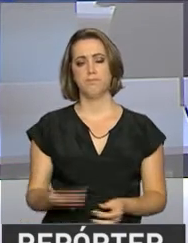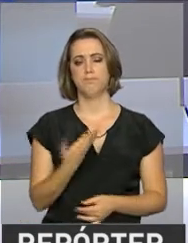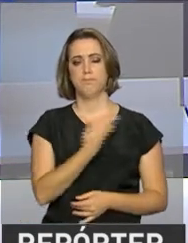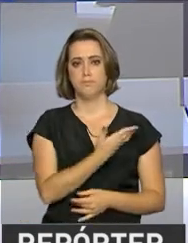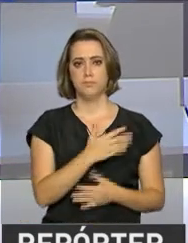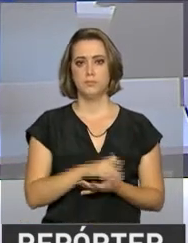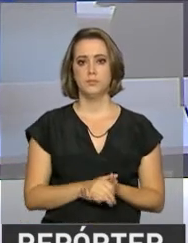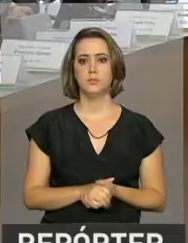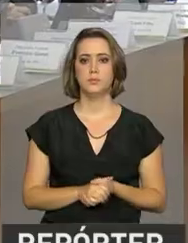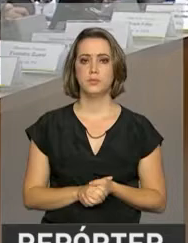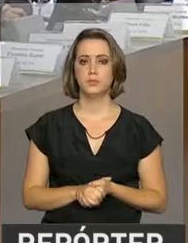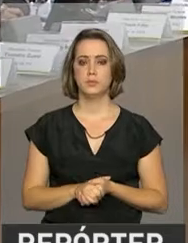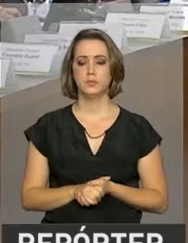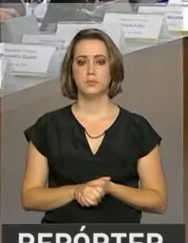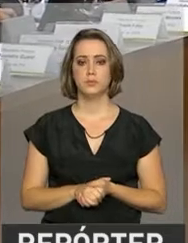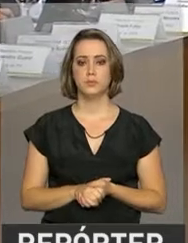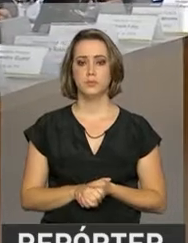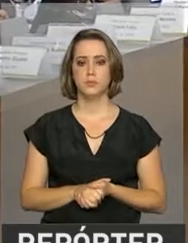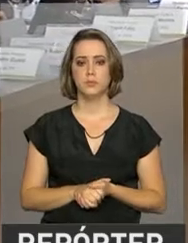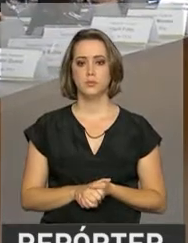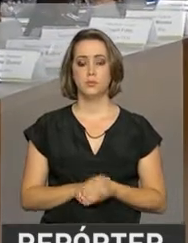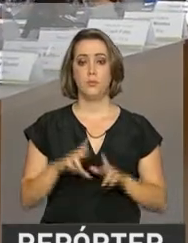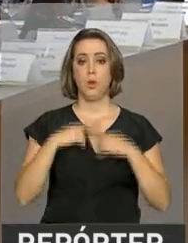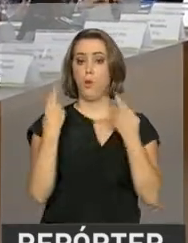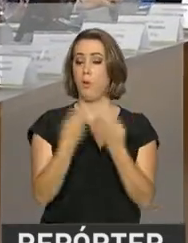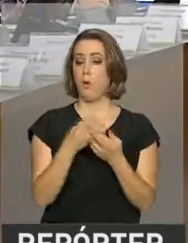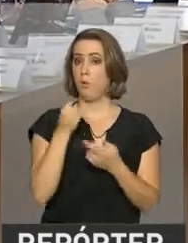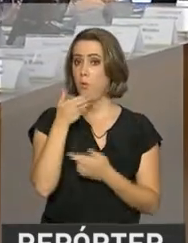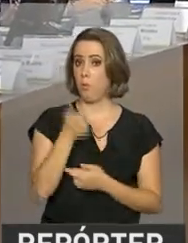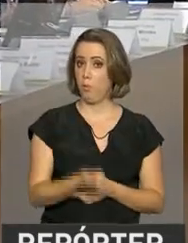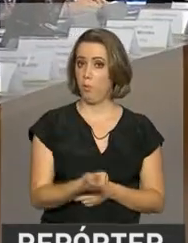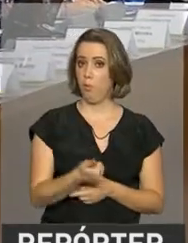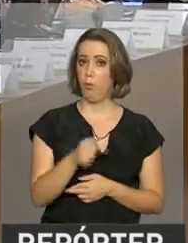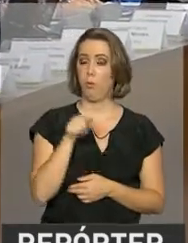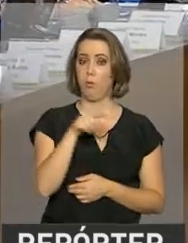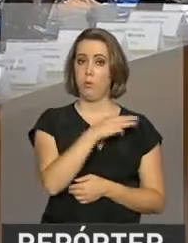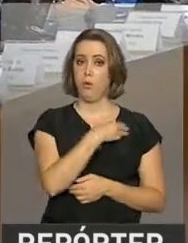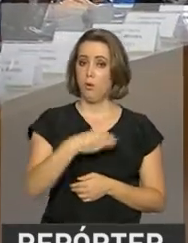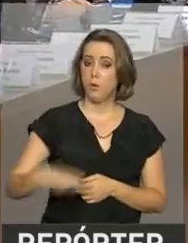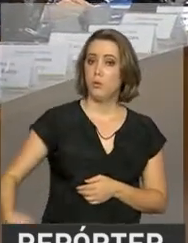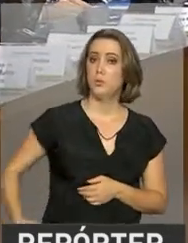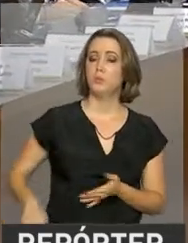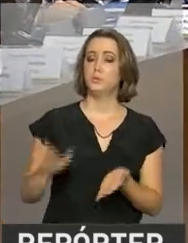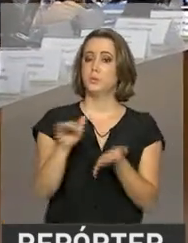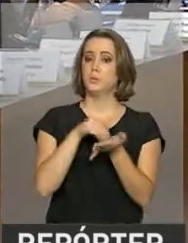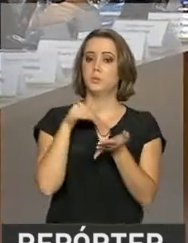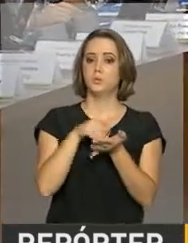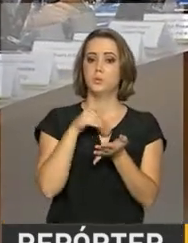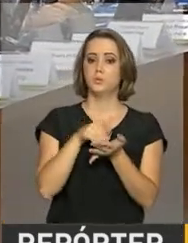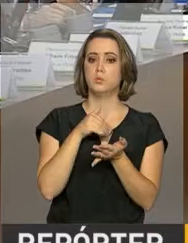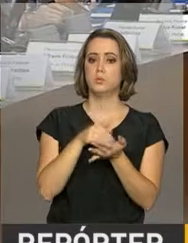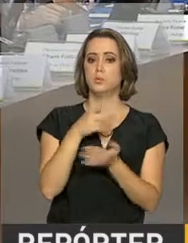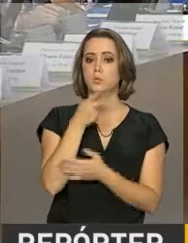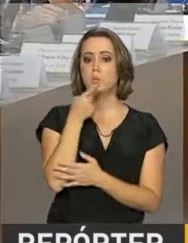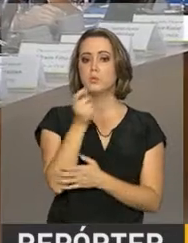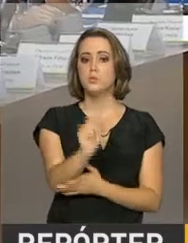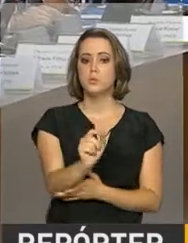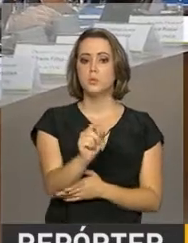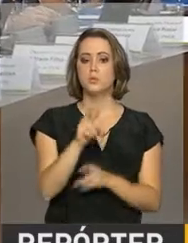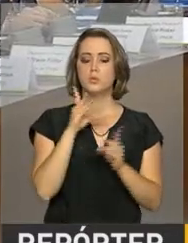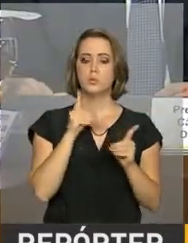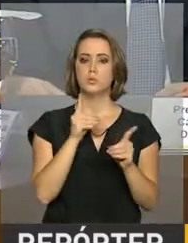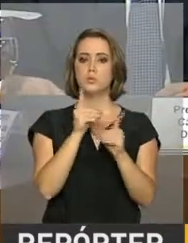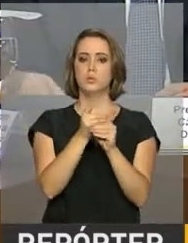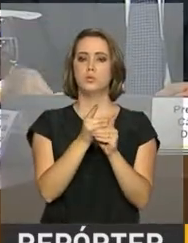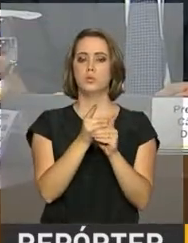reportagem uma reunião positiva foi assim que o ministro da secretaria de governo classificou o encontro do